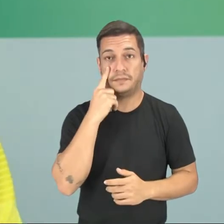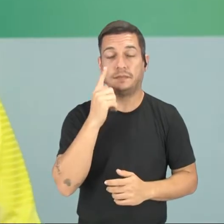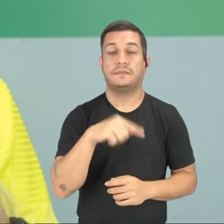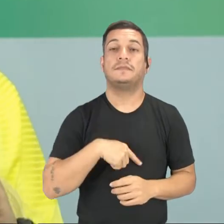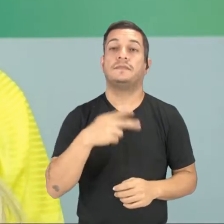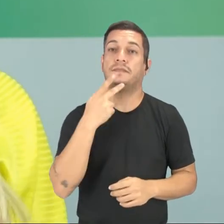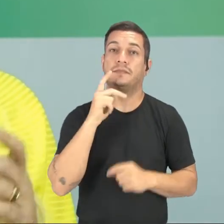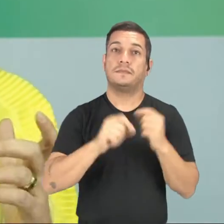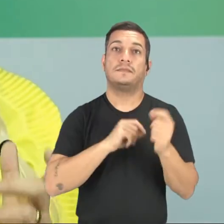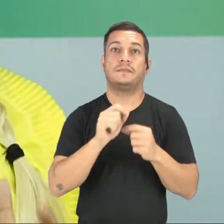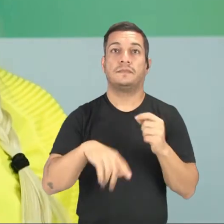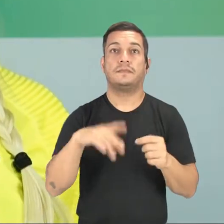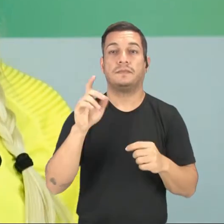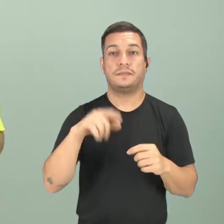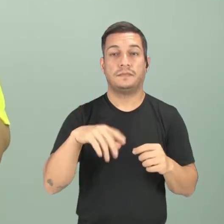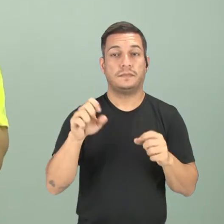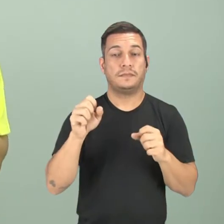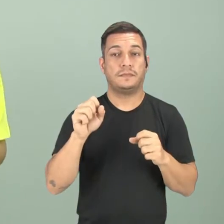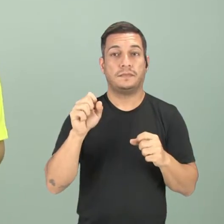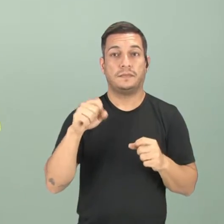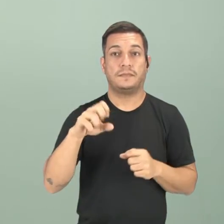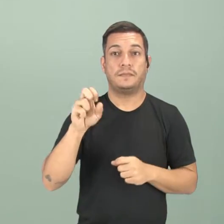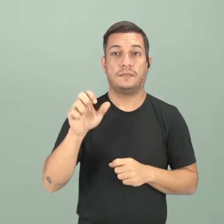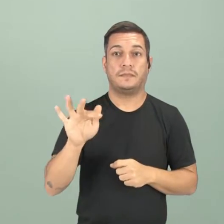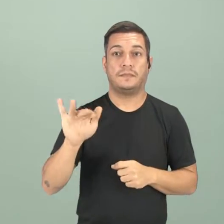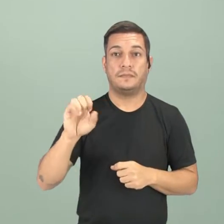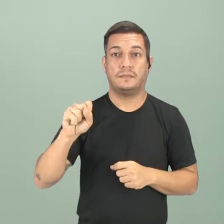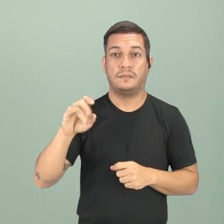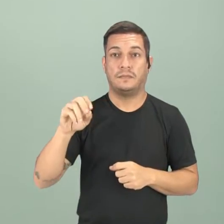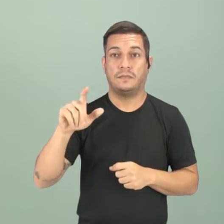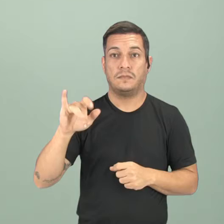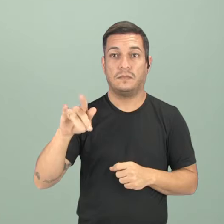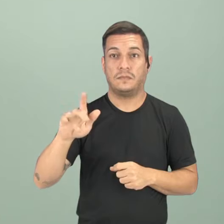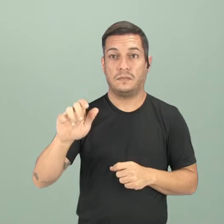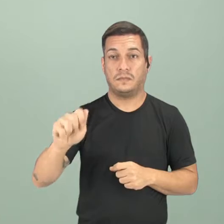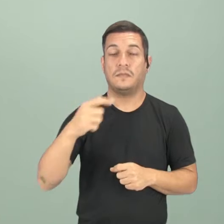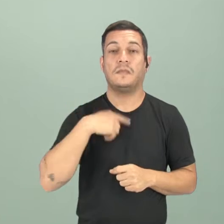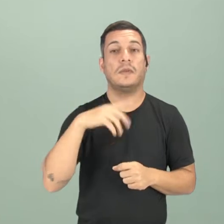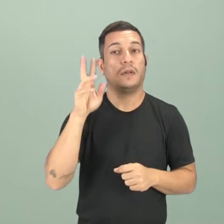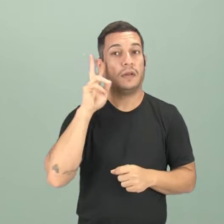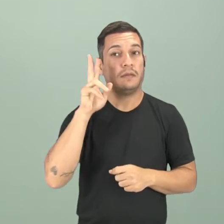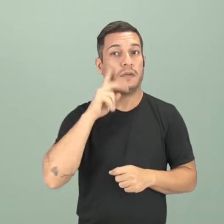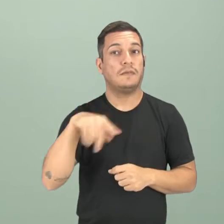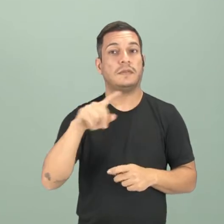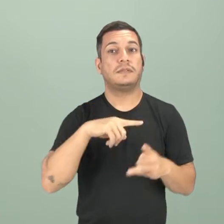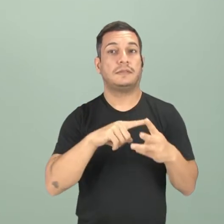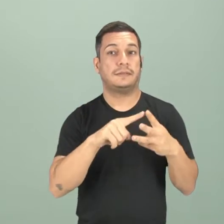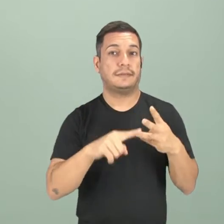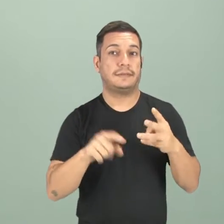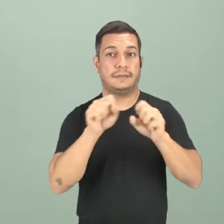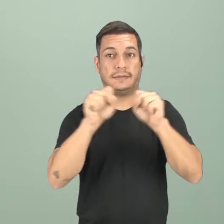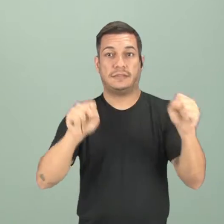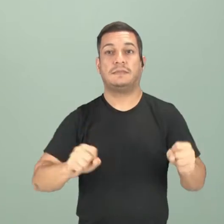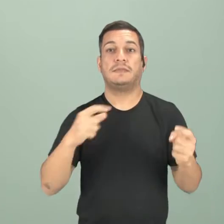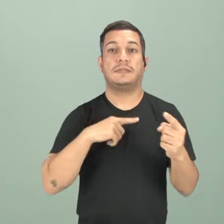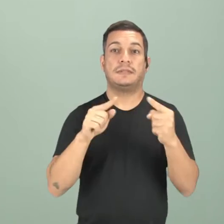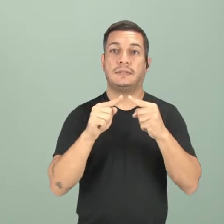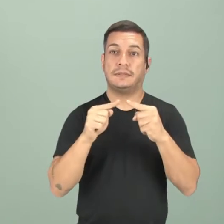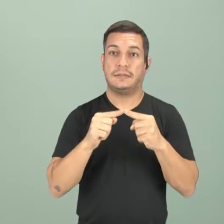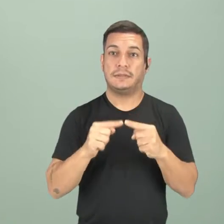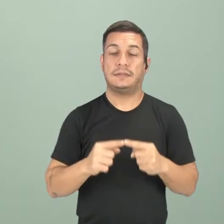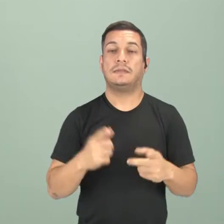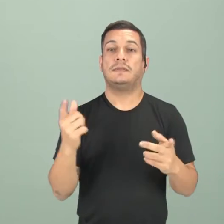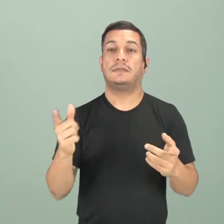do movimento na lógica fisiológica, eu quero relembrar a vocês 3 sistemas que estão intrinsecamente ligados nessa